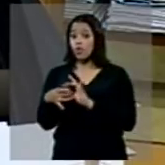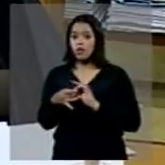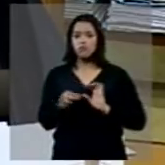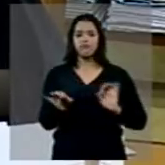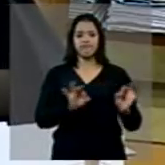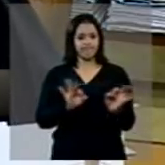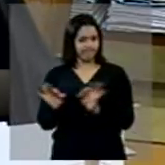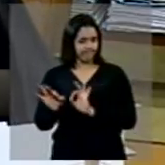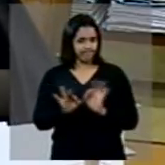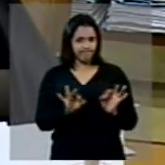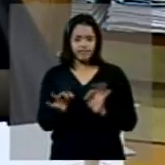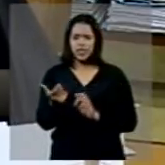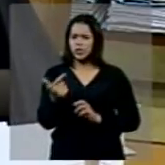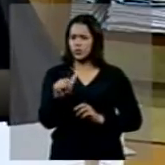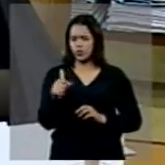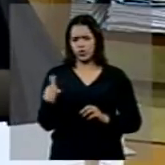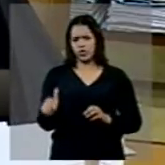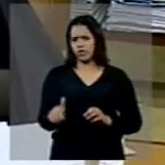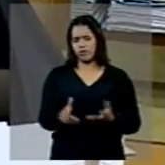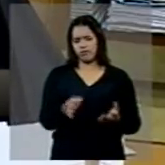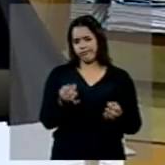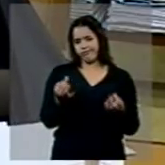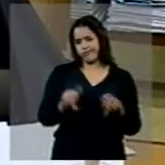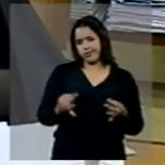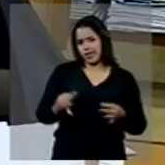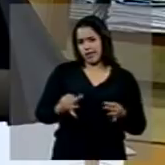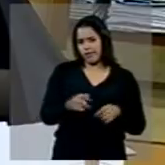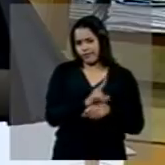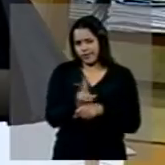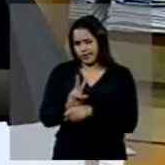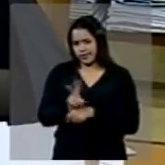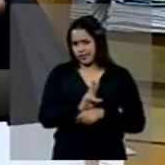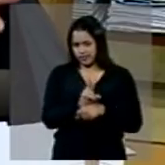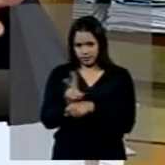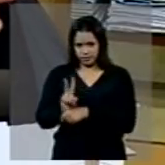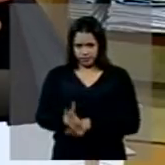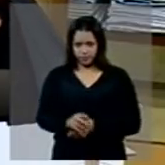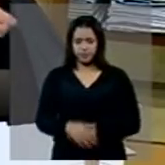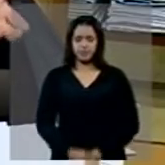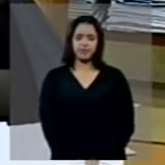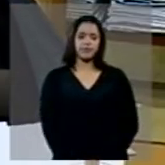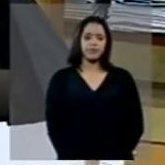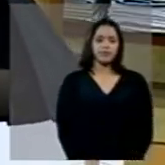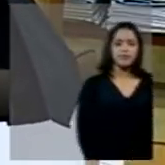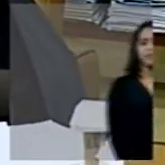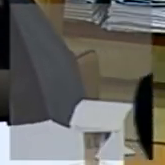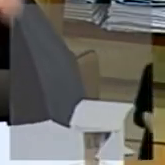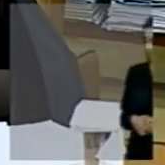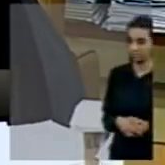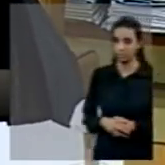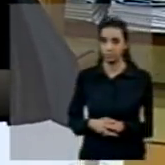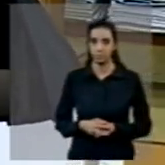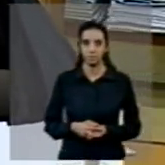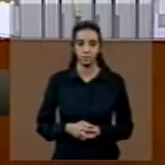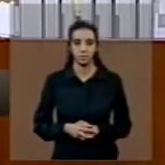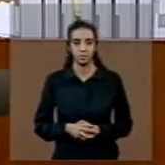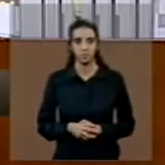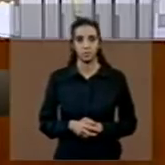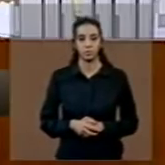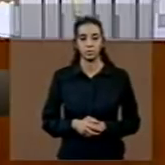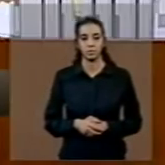organizado em que não havia a adequada fiscalização. Por tudo isso, presidente, foi o passo que Vossa Excelência já